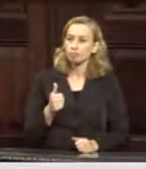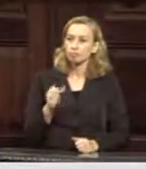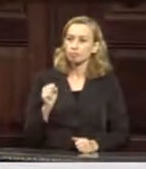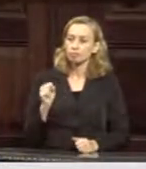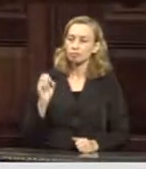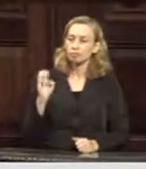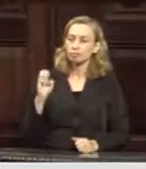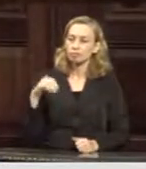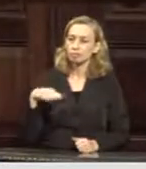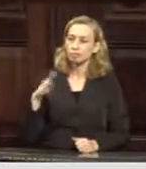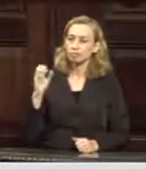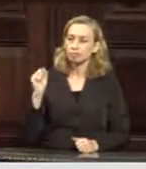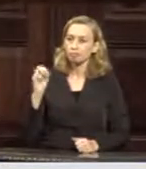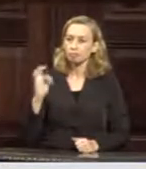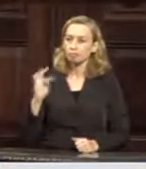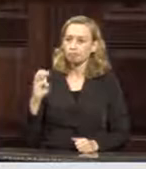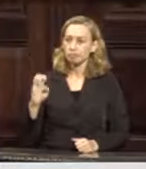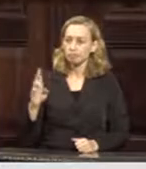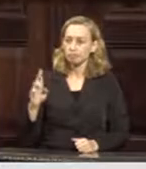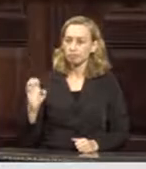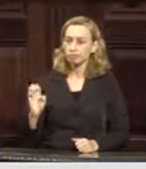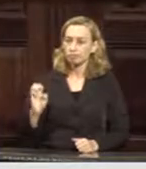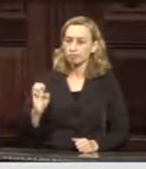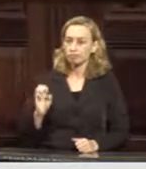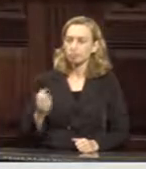de repasse no valor de